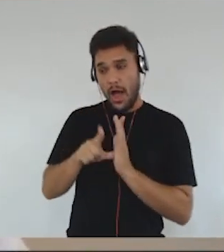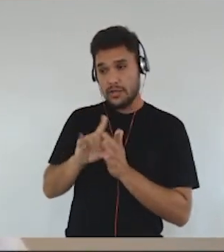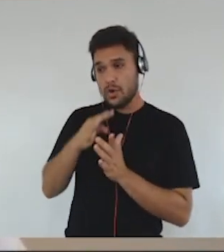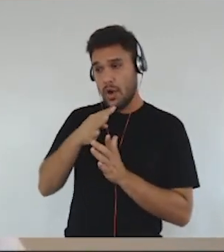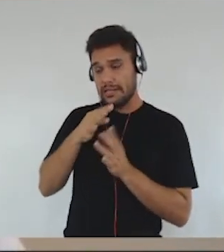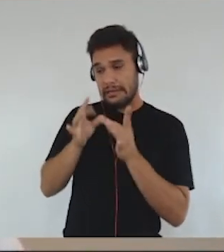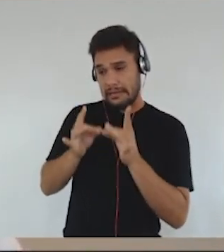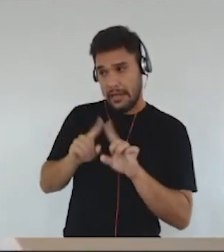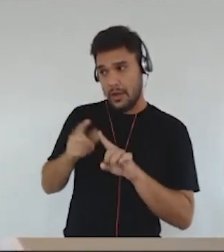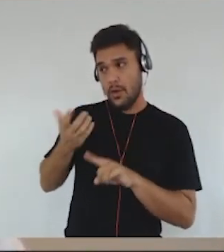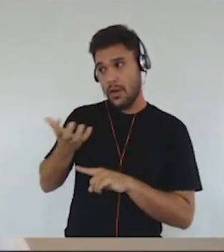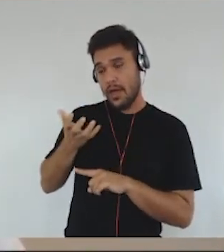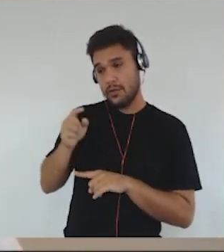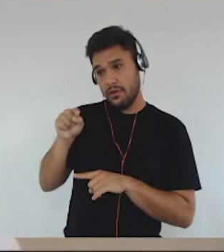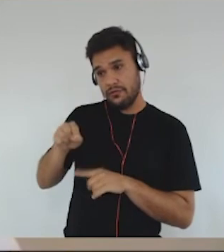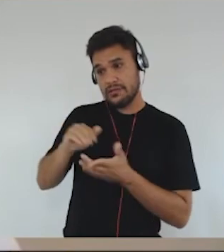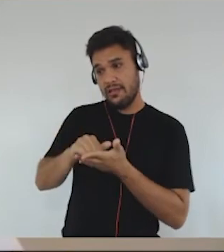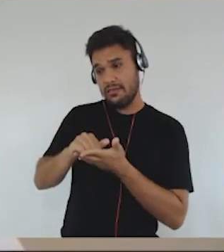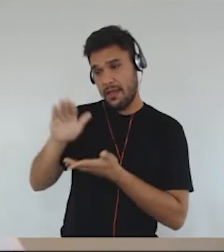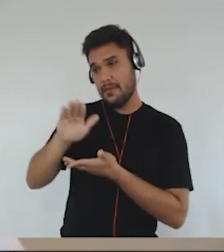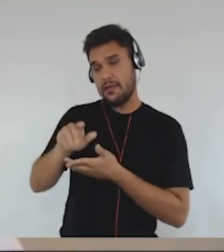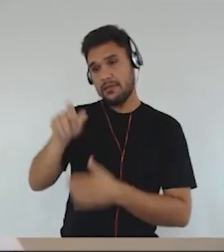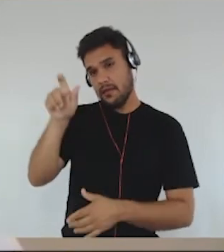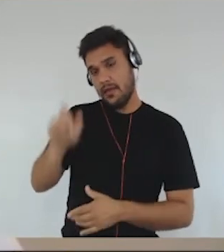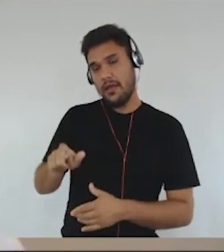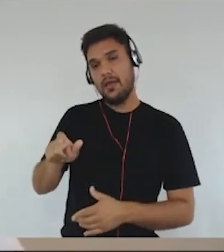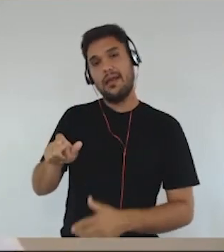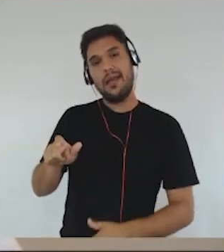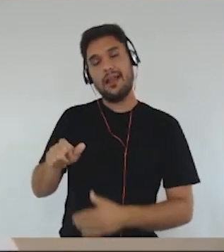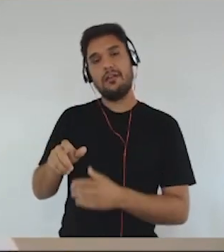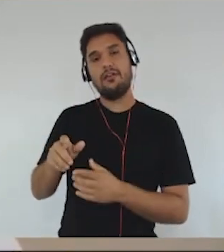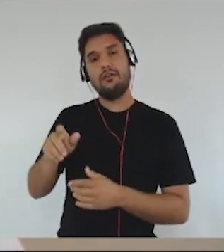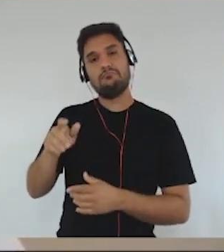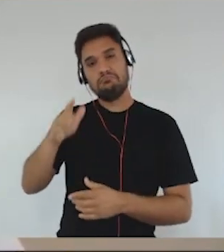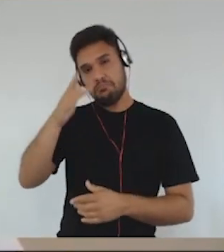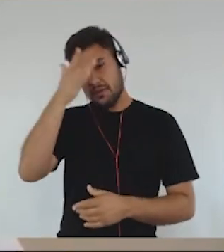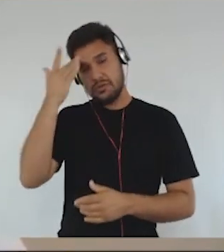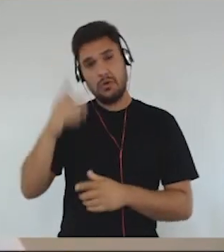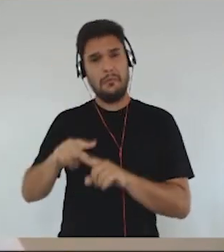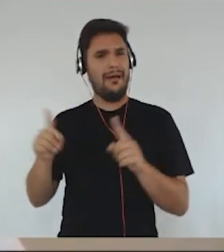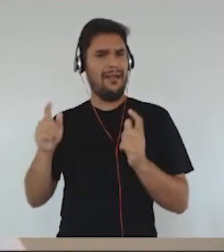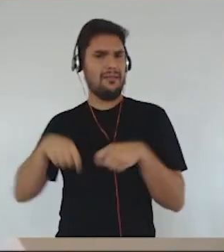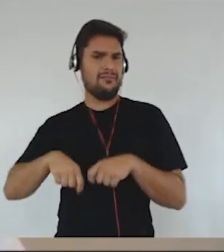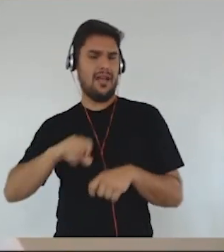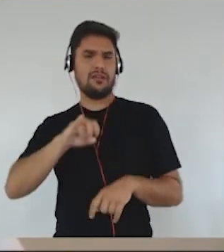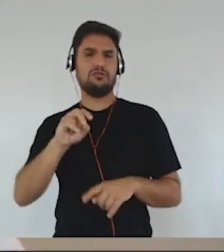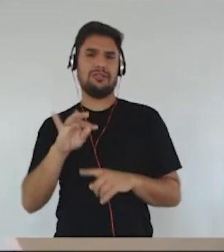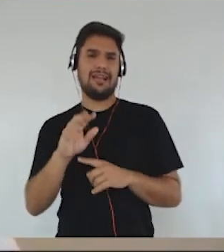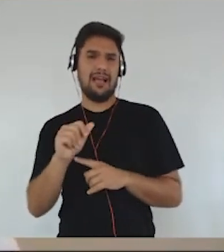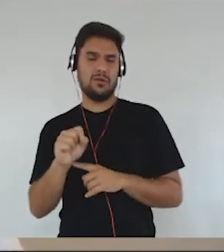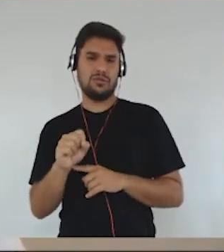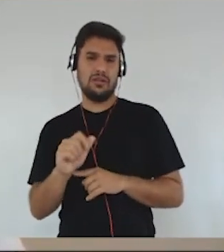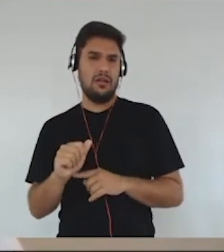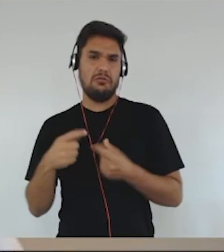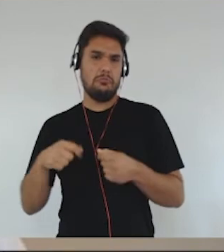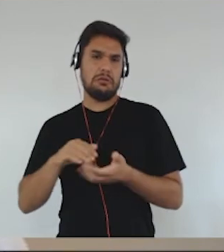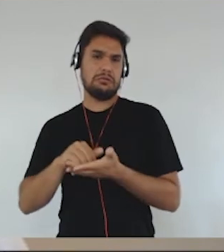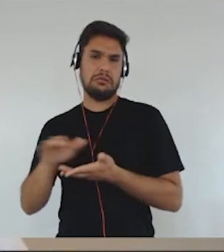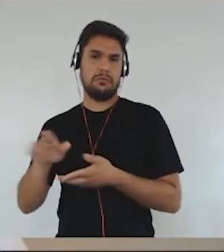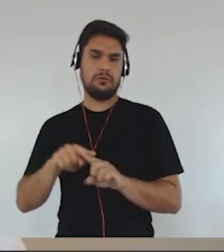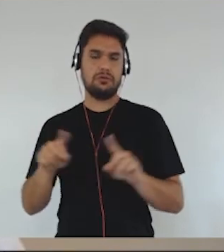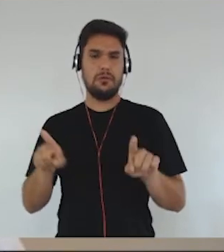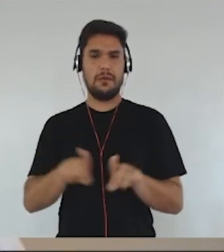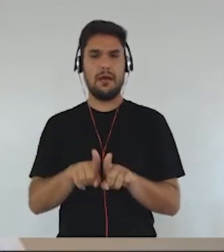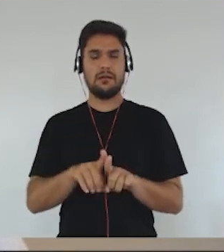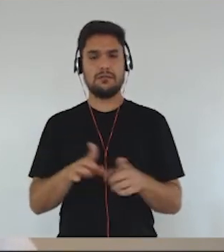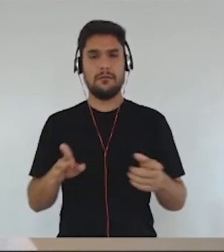os fatos, eu quero que você demita por justa causa um funcionário, quando não tem cabimento uma demissão por justa causa ou minimamente a sugestão da